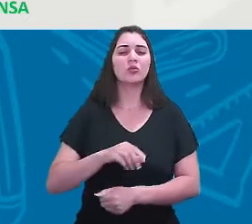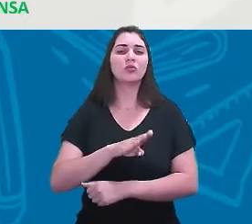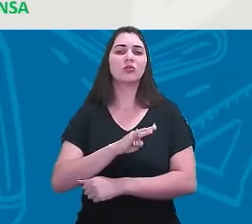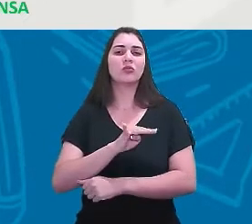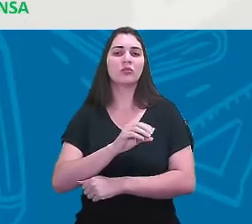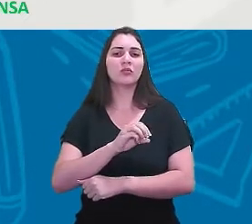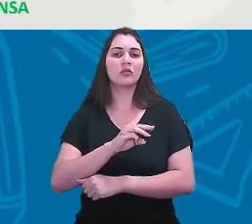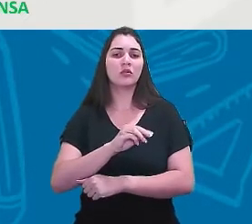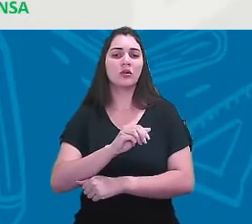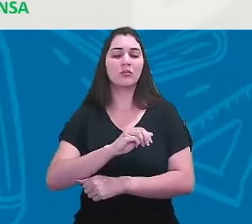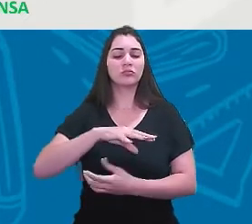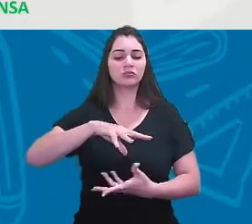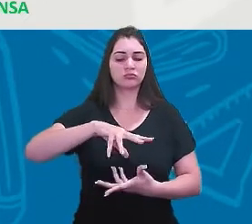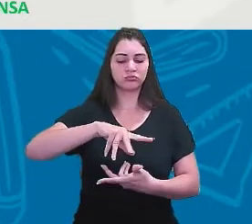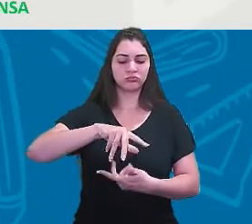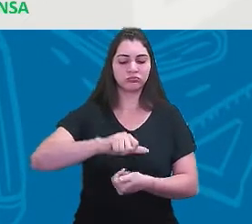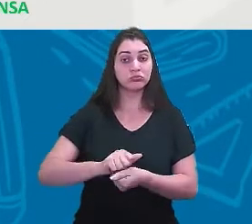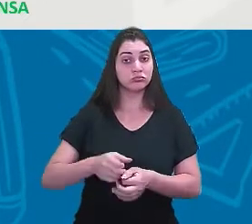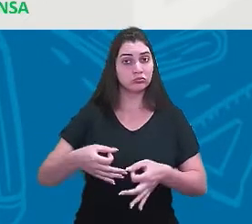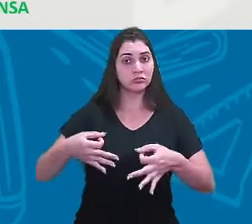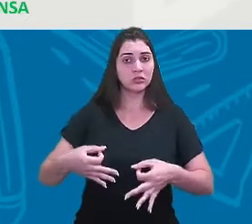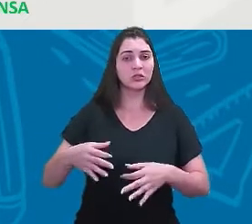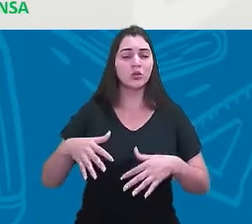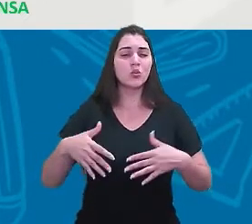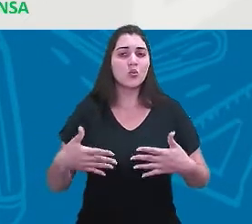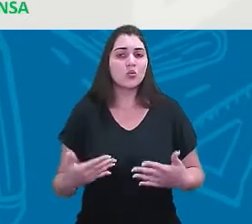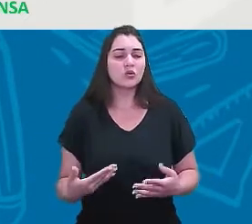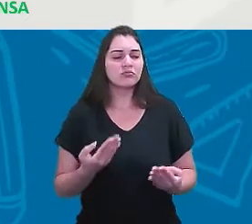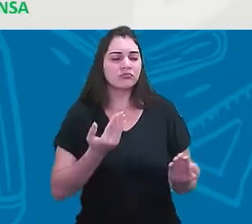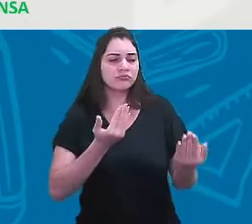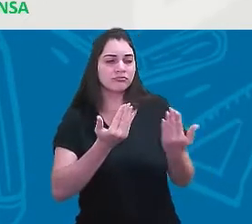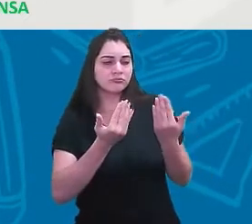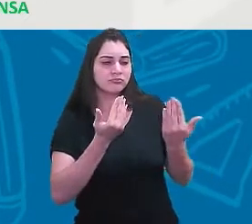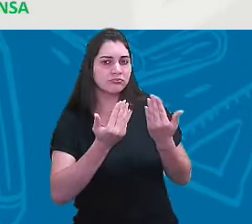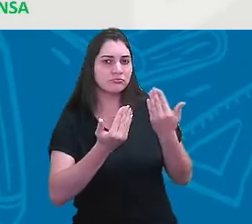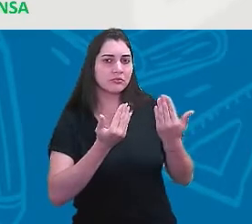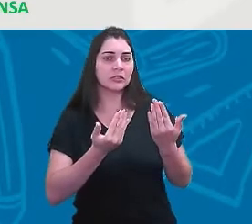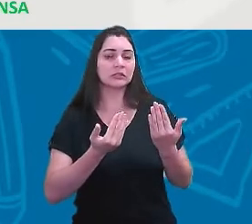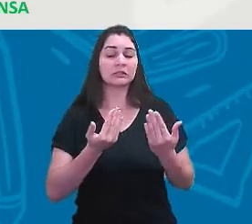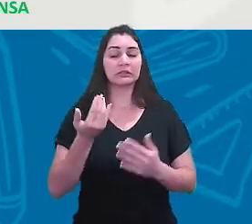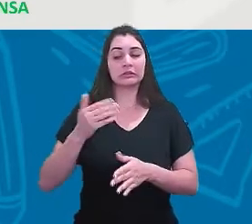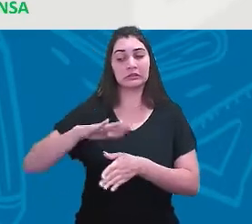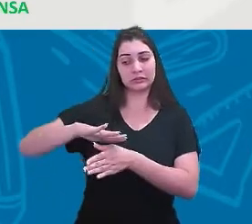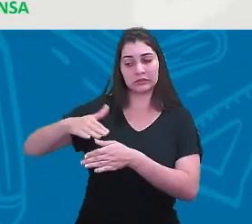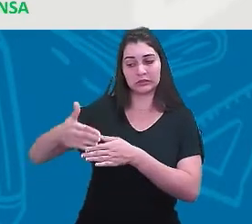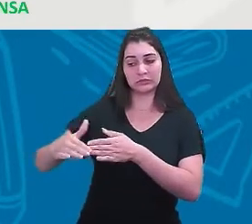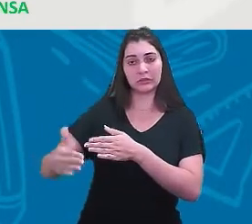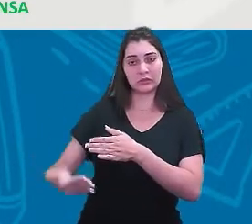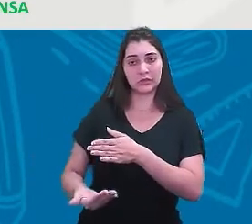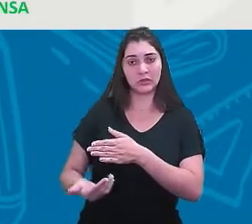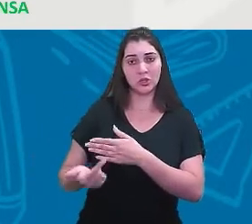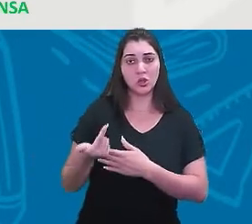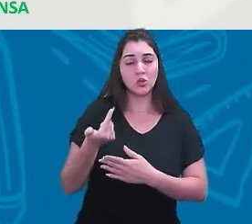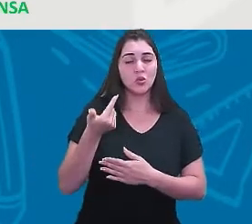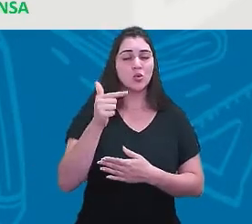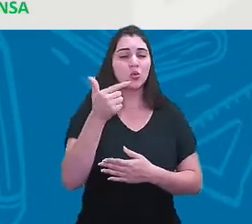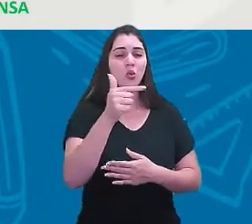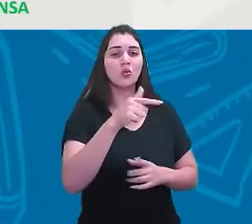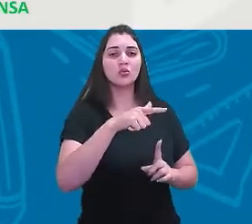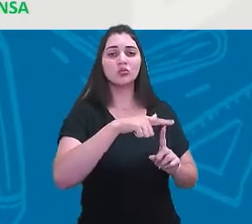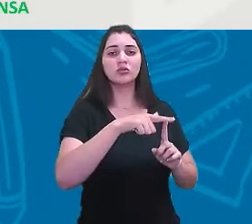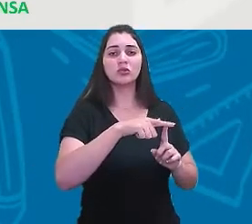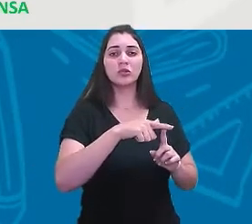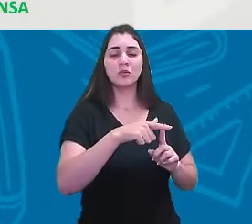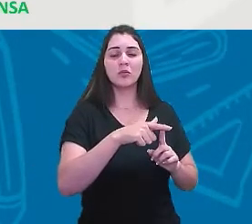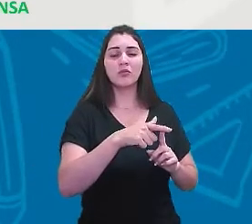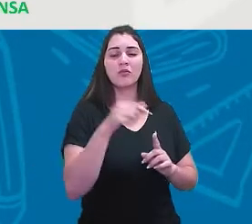do planeta Terra, tá certo? Então, quando a gente faz um comparativo entre a Mata Atlântica e outros biomas brasileiros,